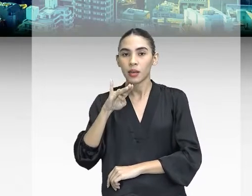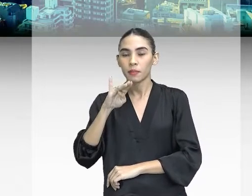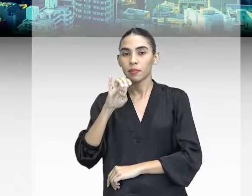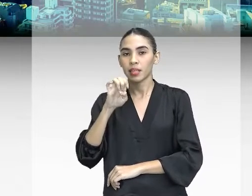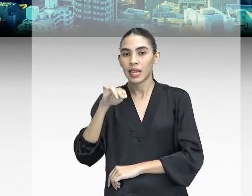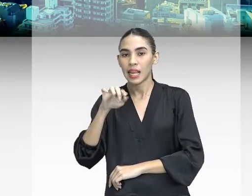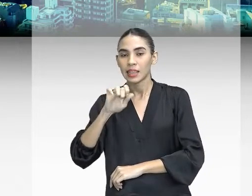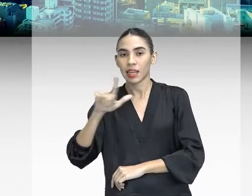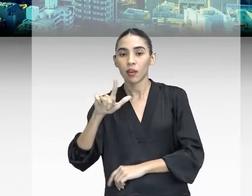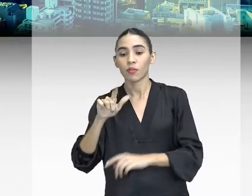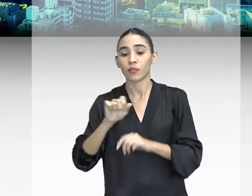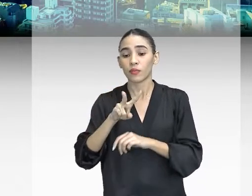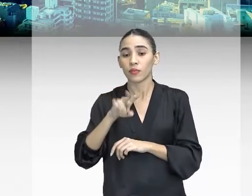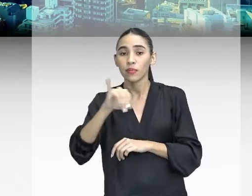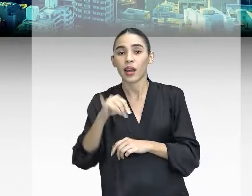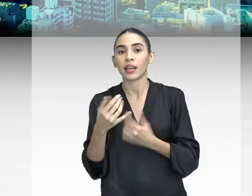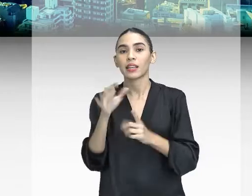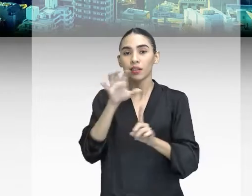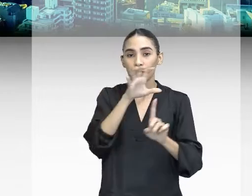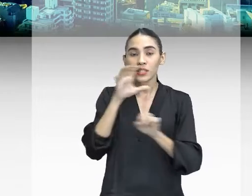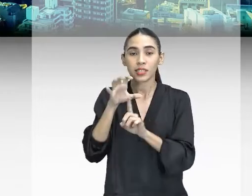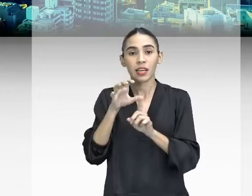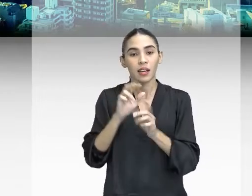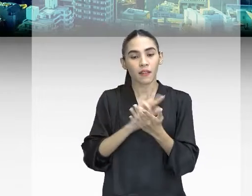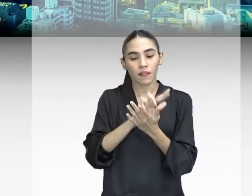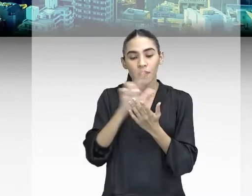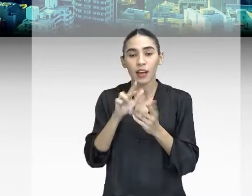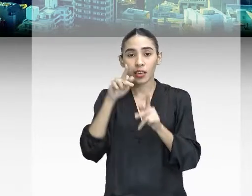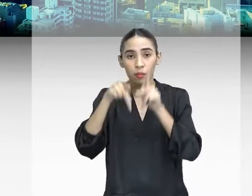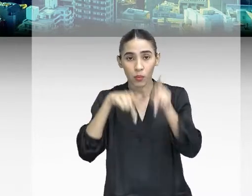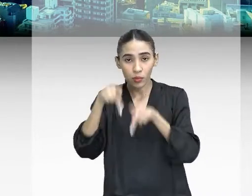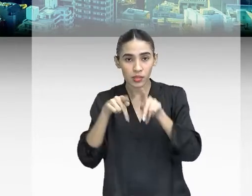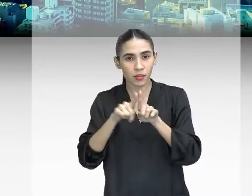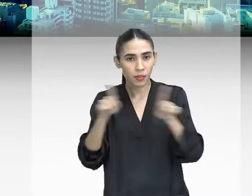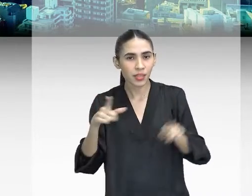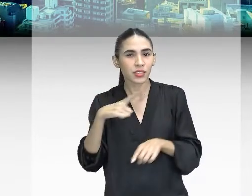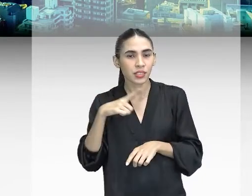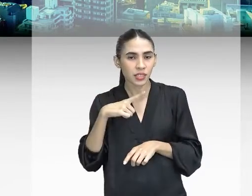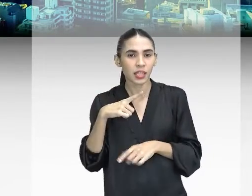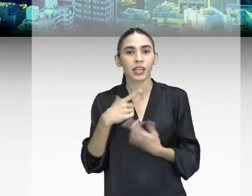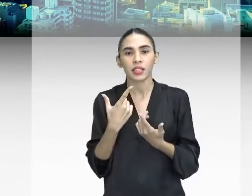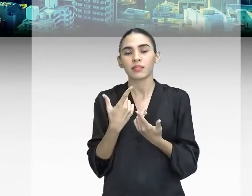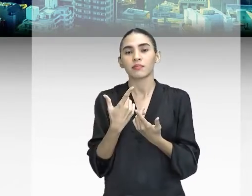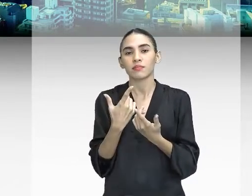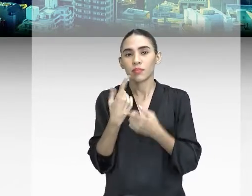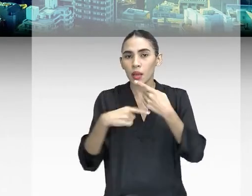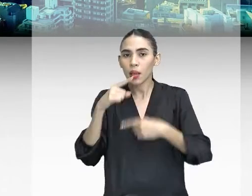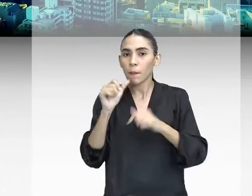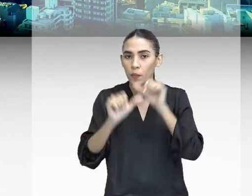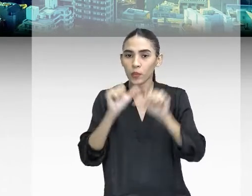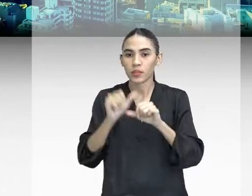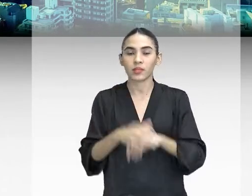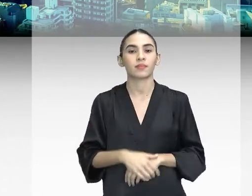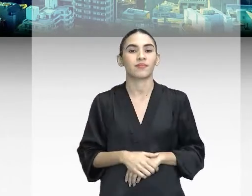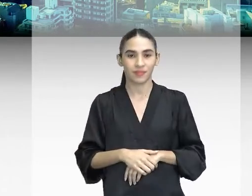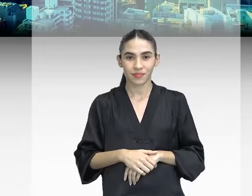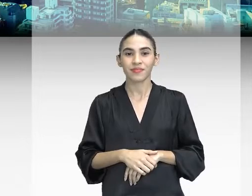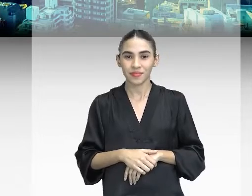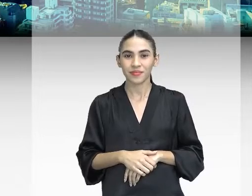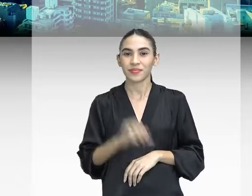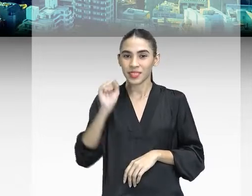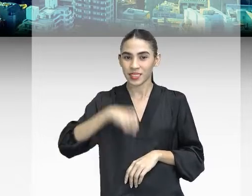as populações de maneira diferente. Mas temos algumas soluções, professor? Temos algumas soluções aí o que a gente